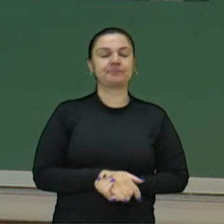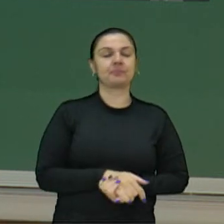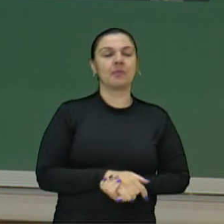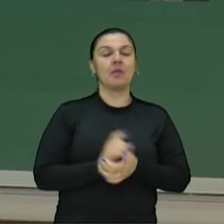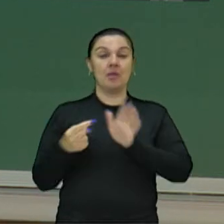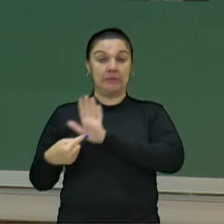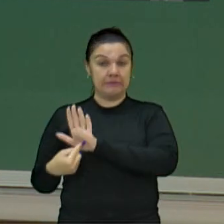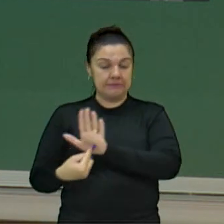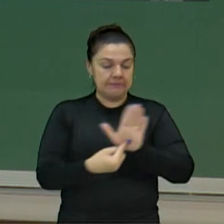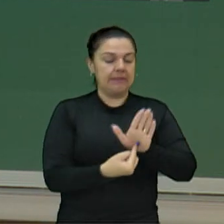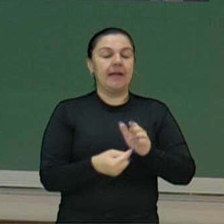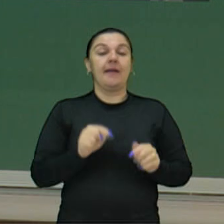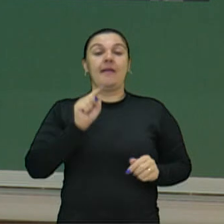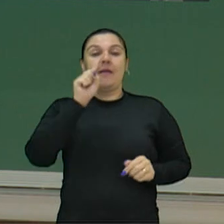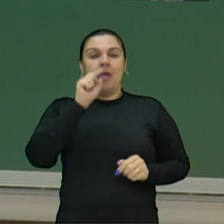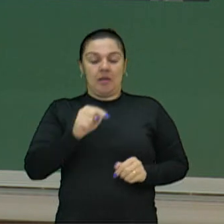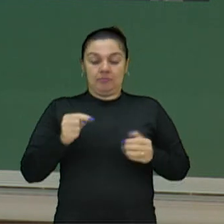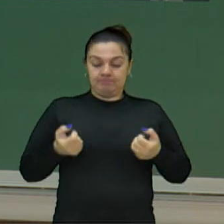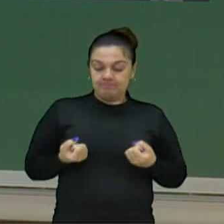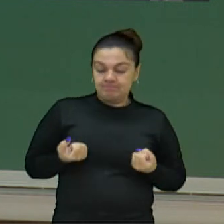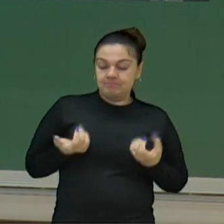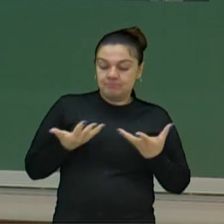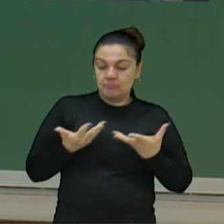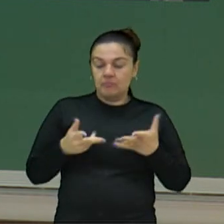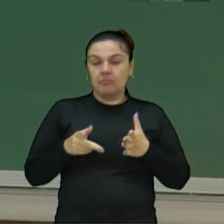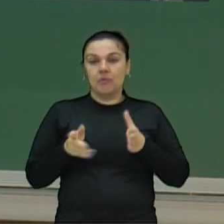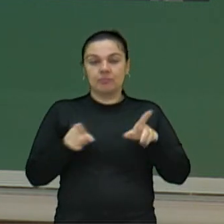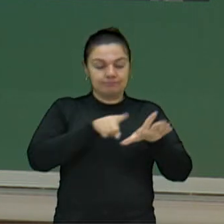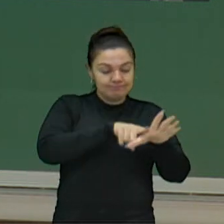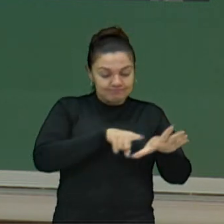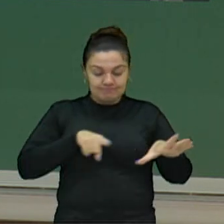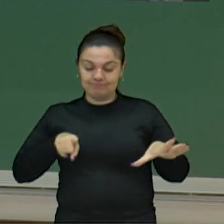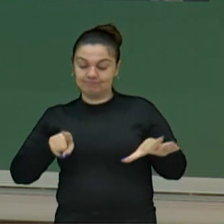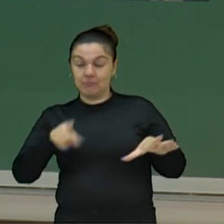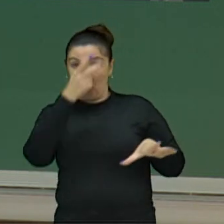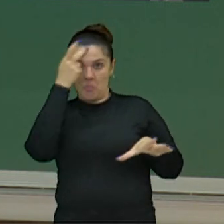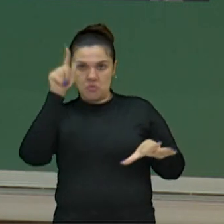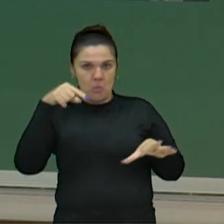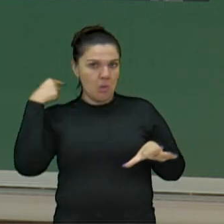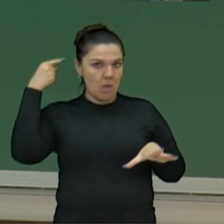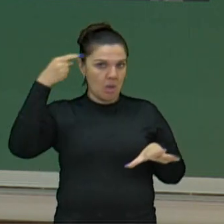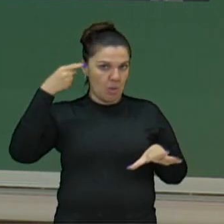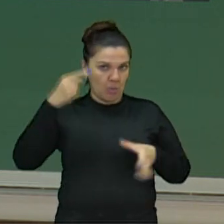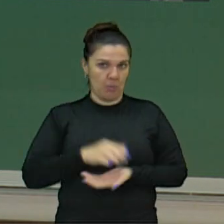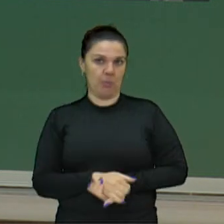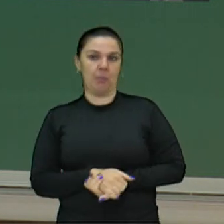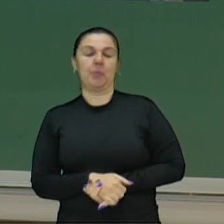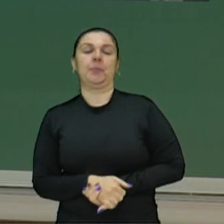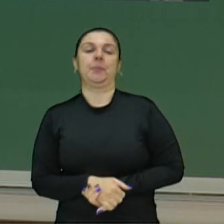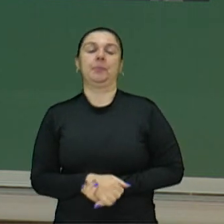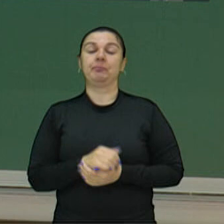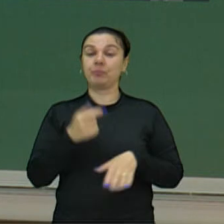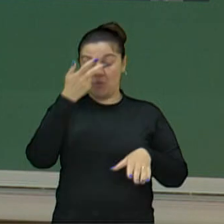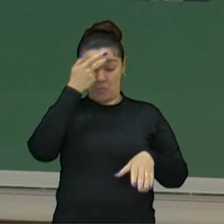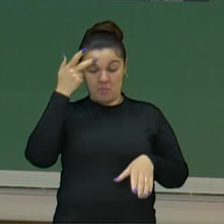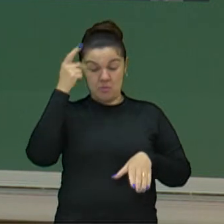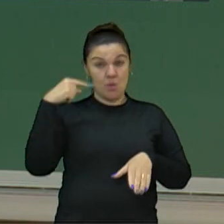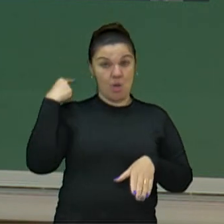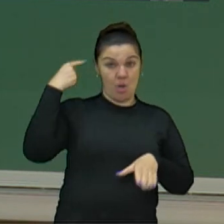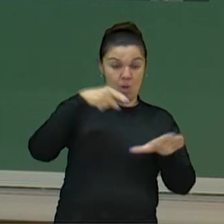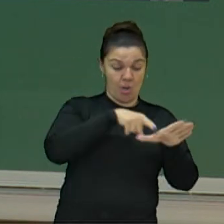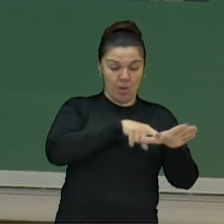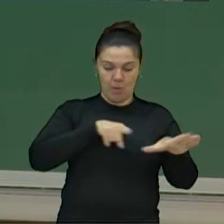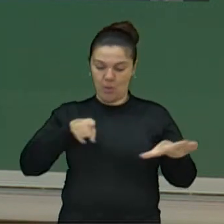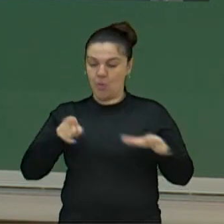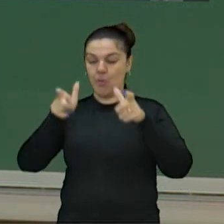se manifestar na exclusão do louco, né? O louco, ele vai ser colocado